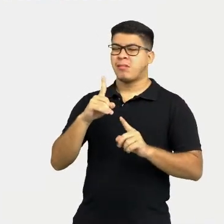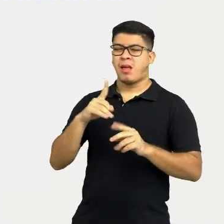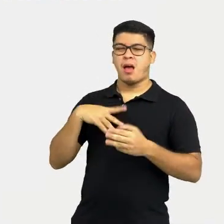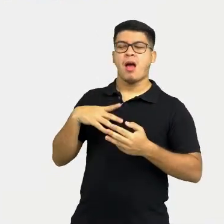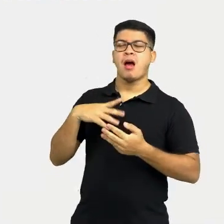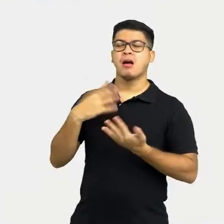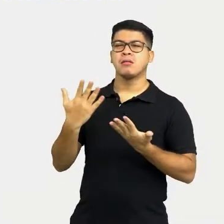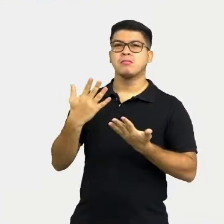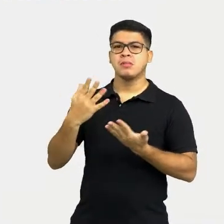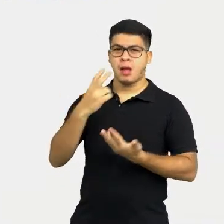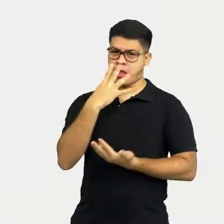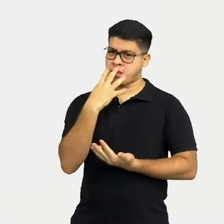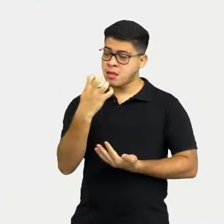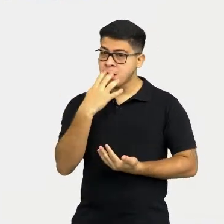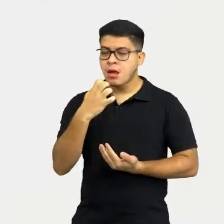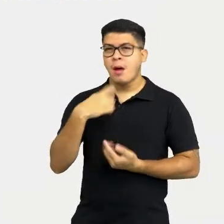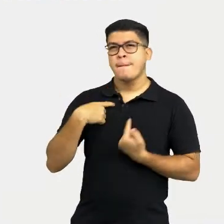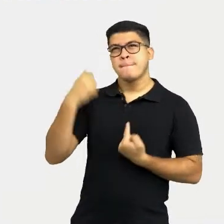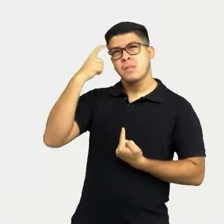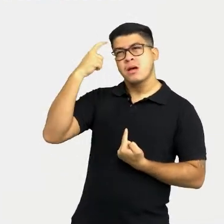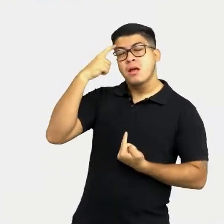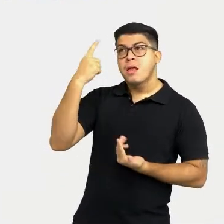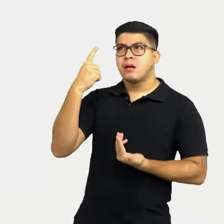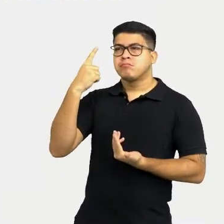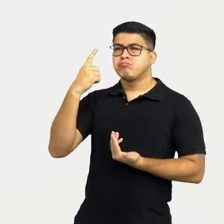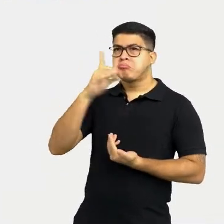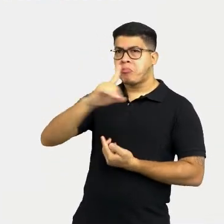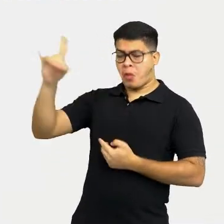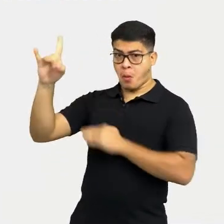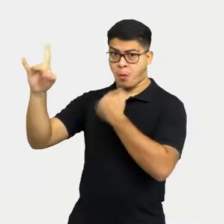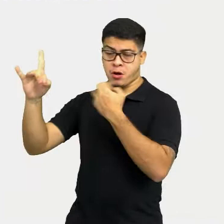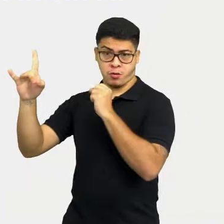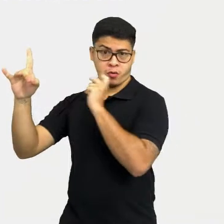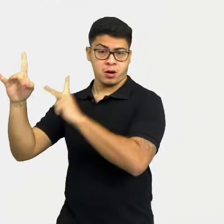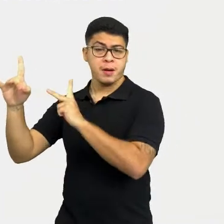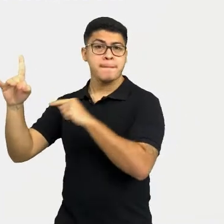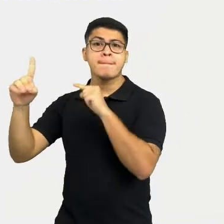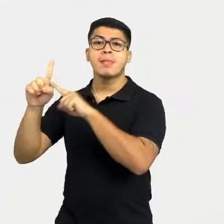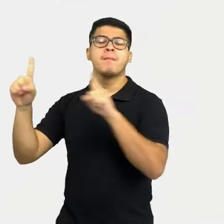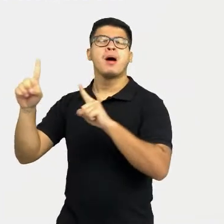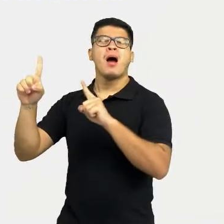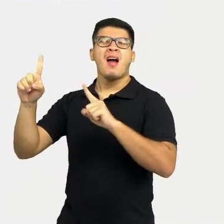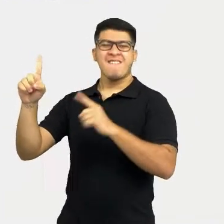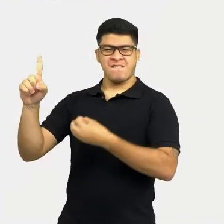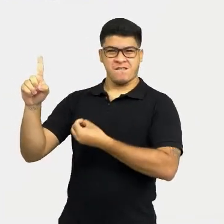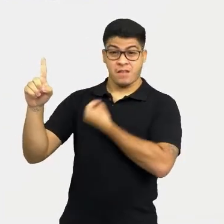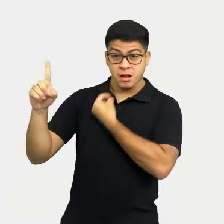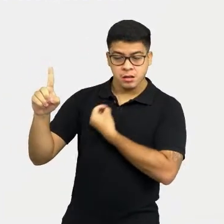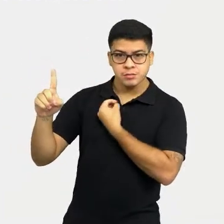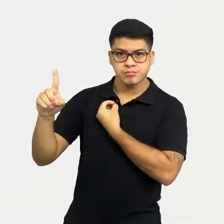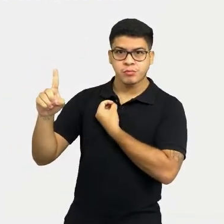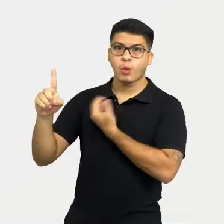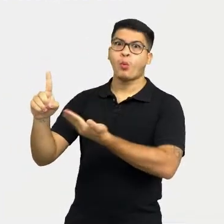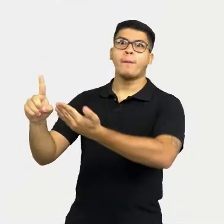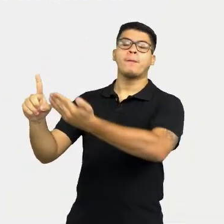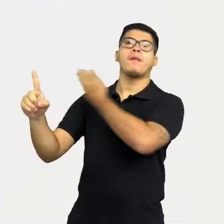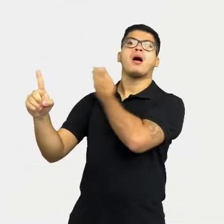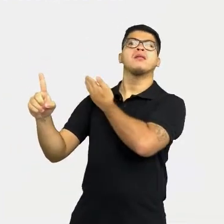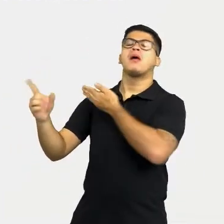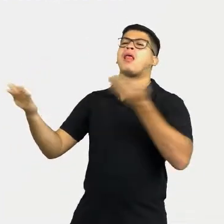Entretanto, faltaria assumir essa morte para abandonar as sanções sobrenaturais e os valores morais dessa